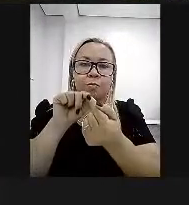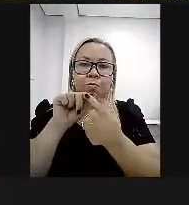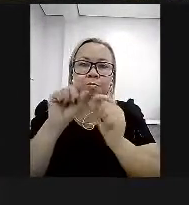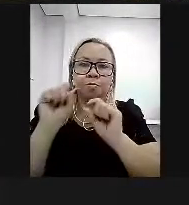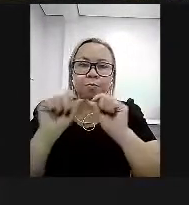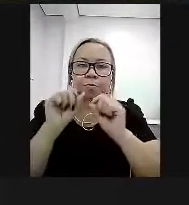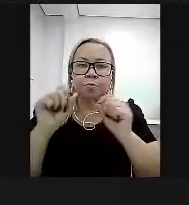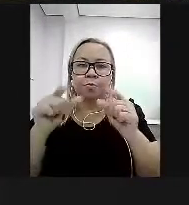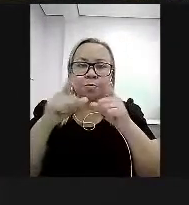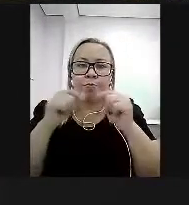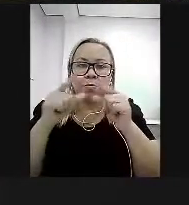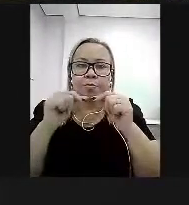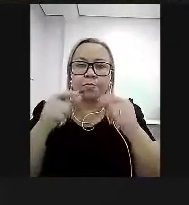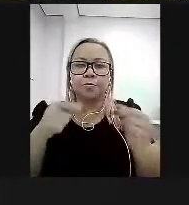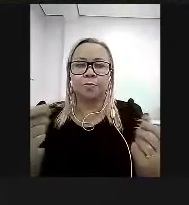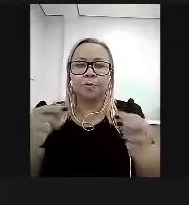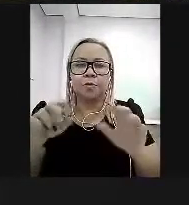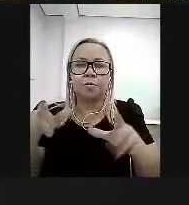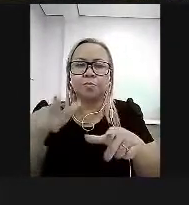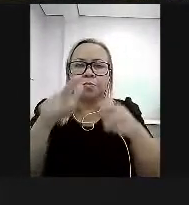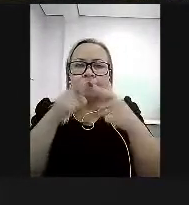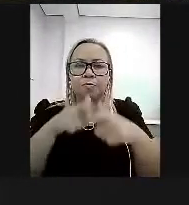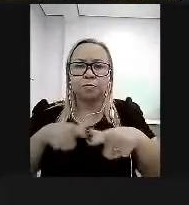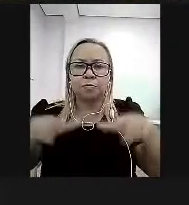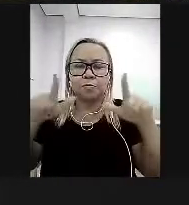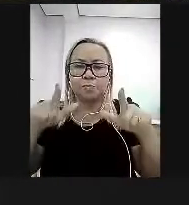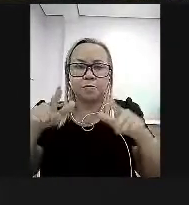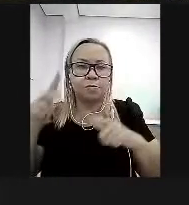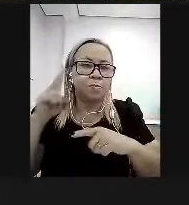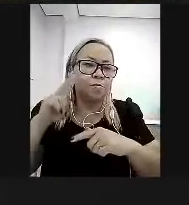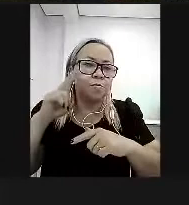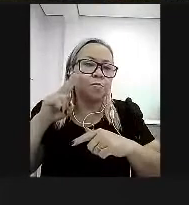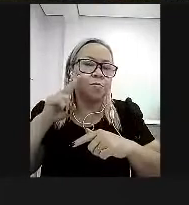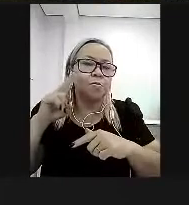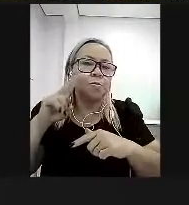das lacunas da memória da história contemporânea brasileira.